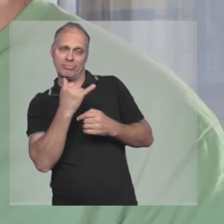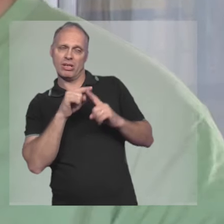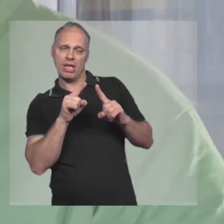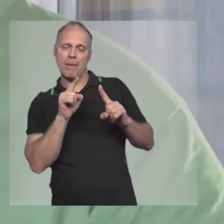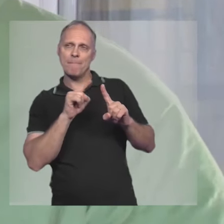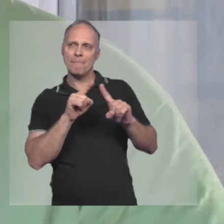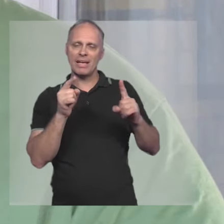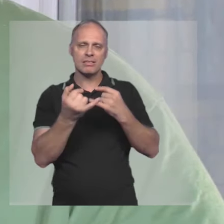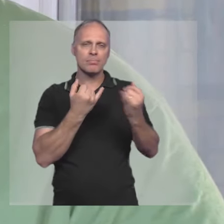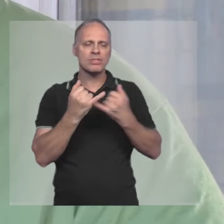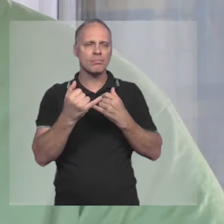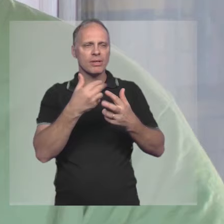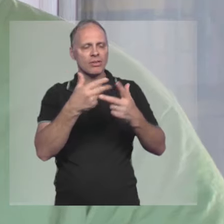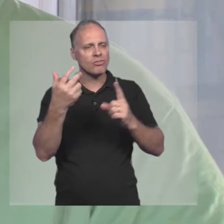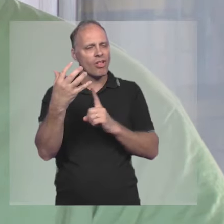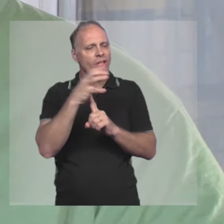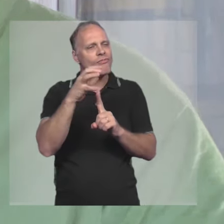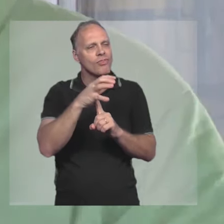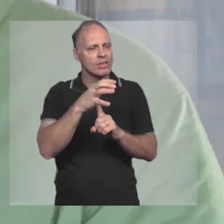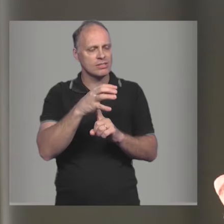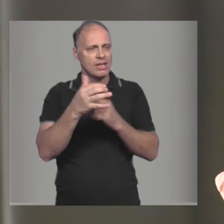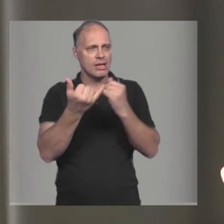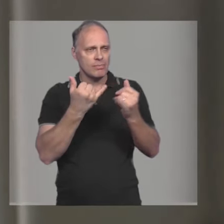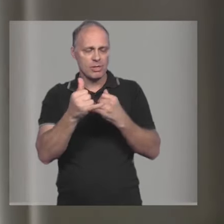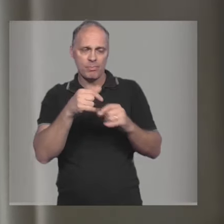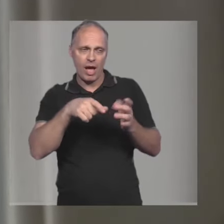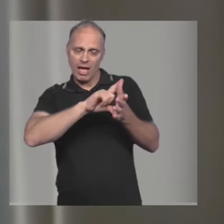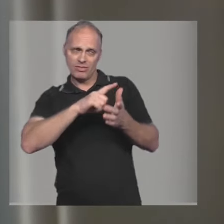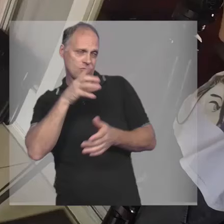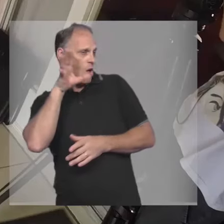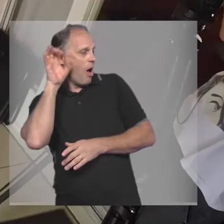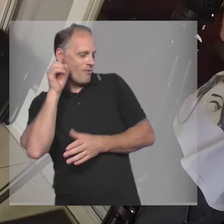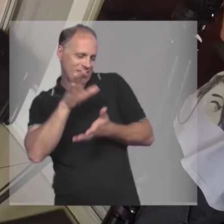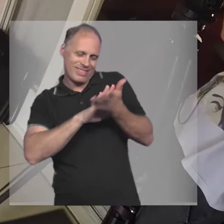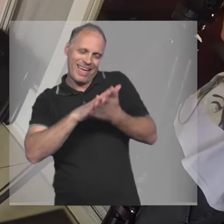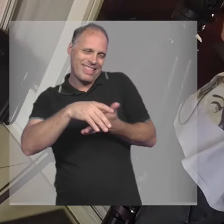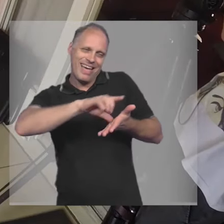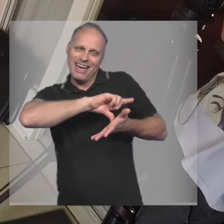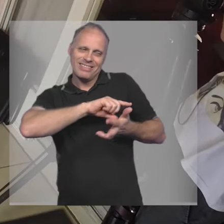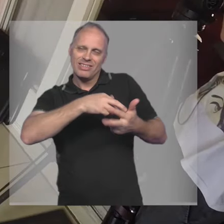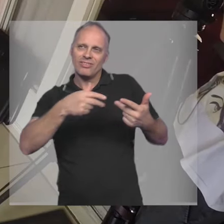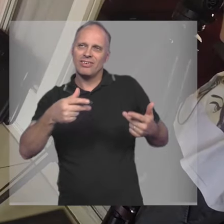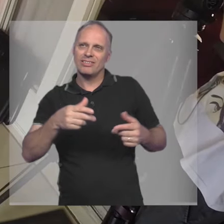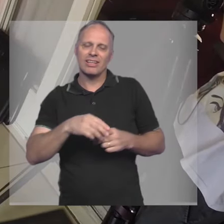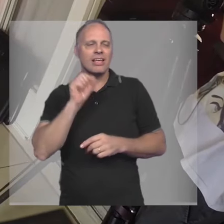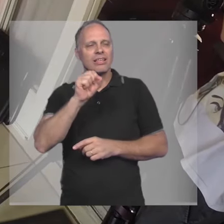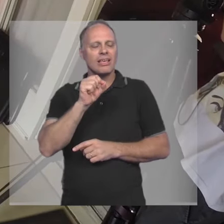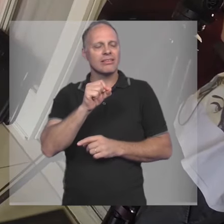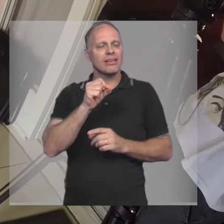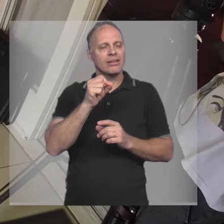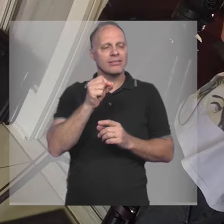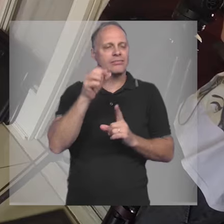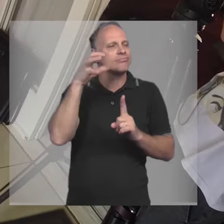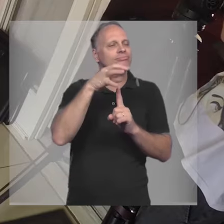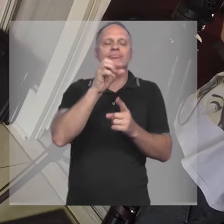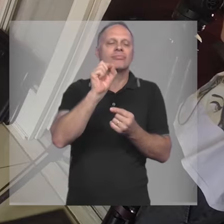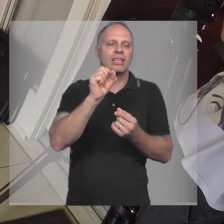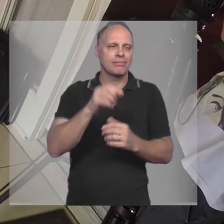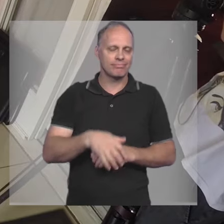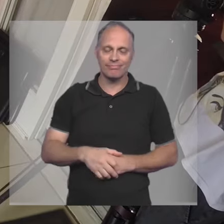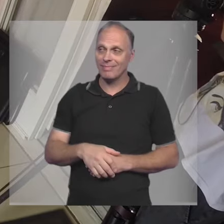não respondeu tuas influências ali. Ou pelo menos eu não escutei nomes especificamente, assim.